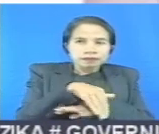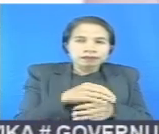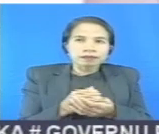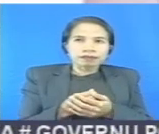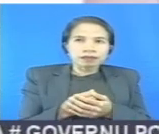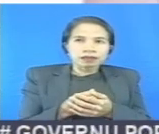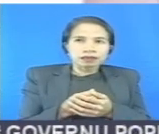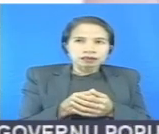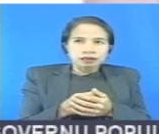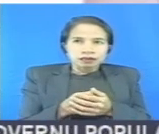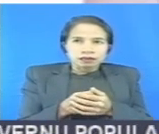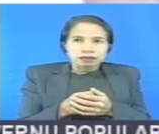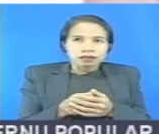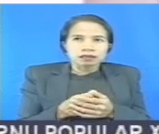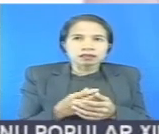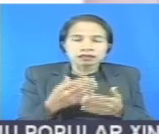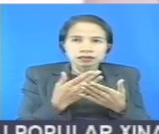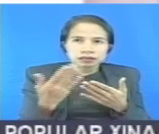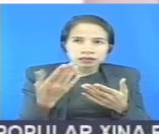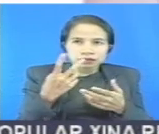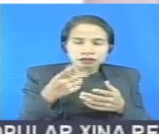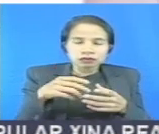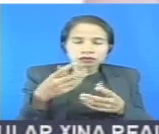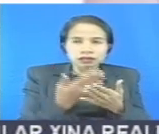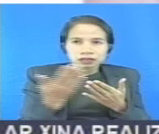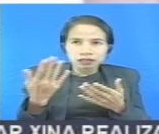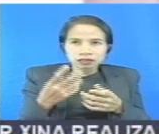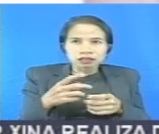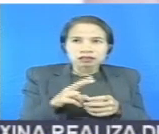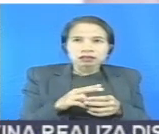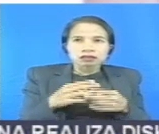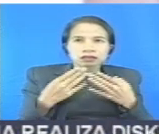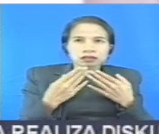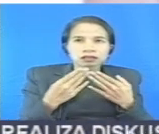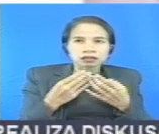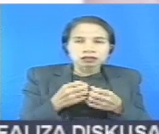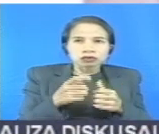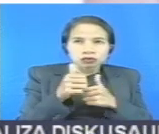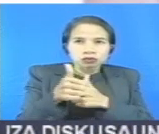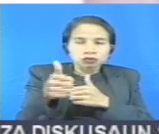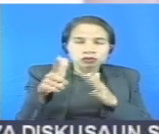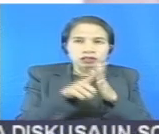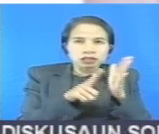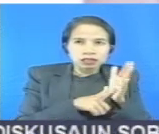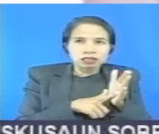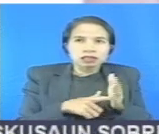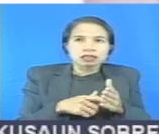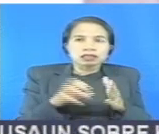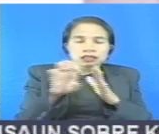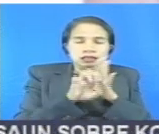Zestor no pessoa logística e a instituição Estado ser obrigado a ser patrimônio Estado ter decreto lei gestão patrimônio